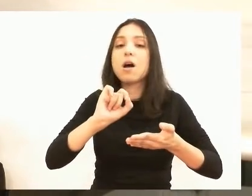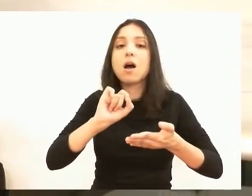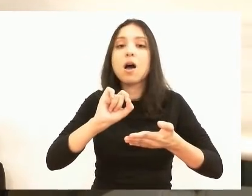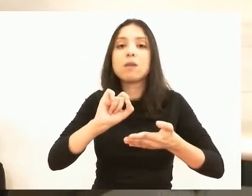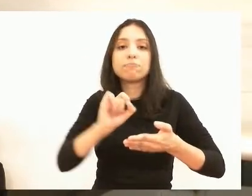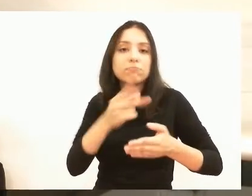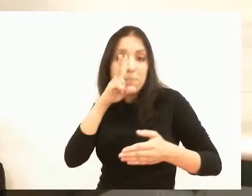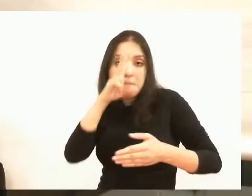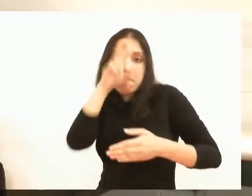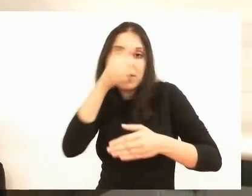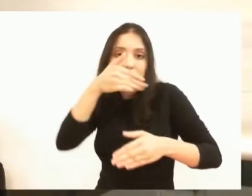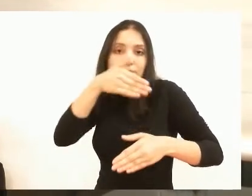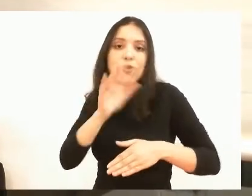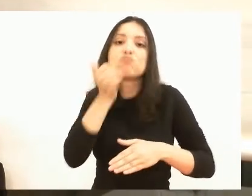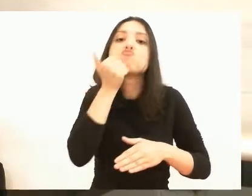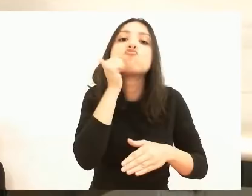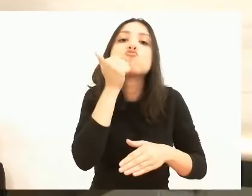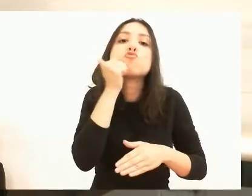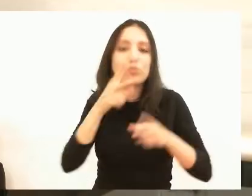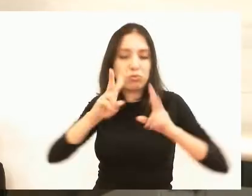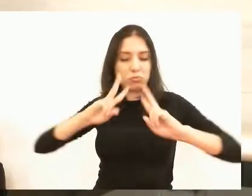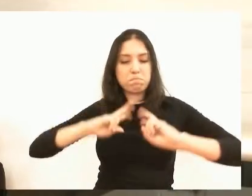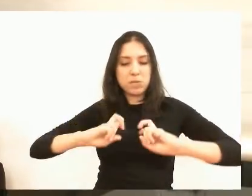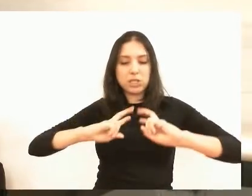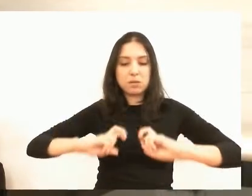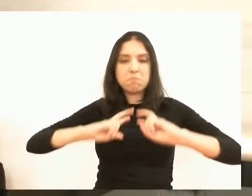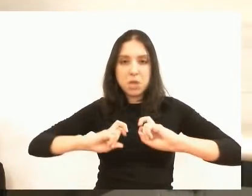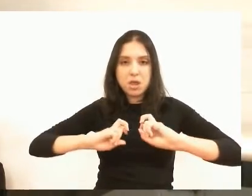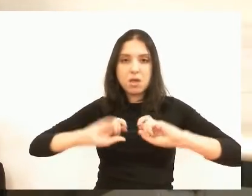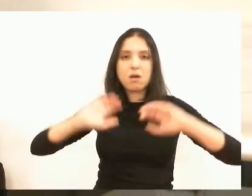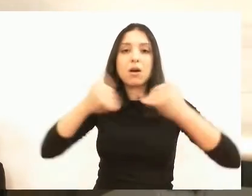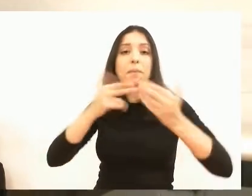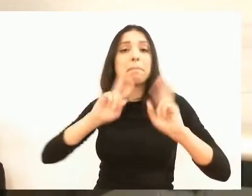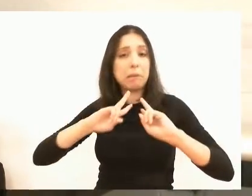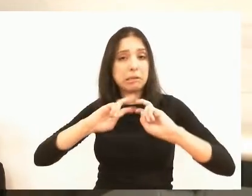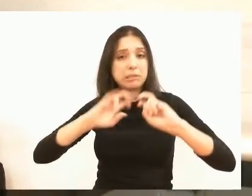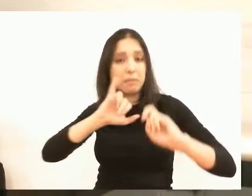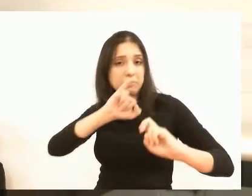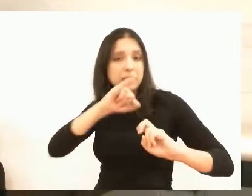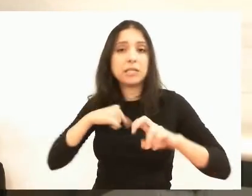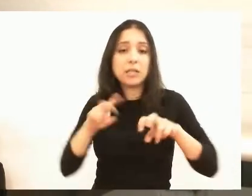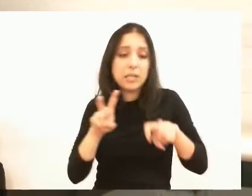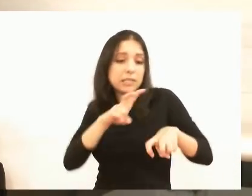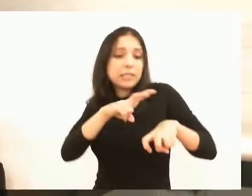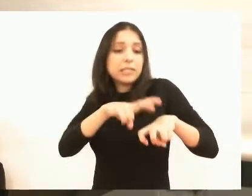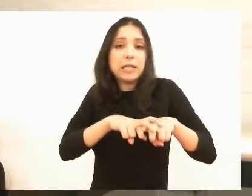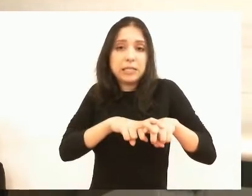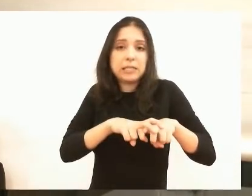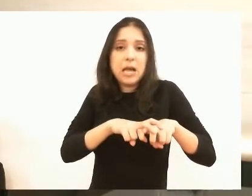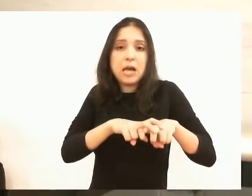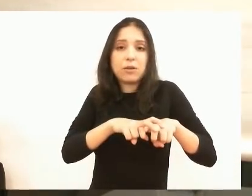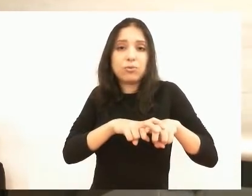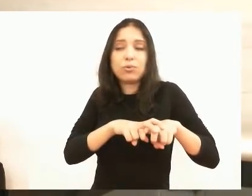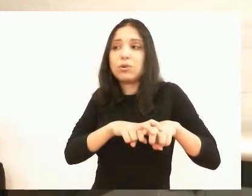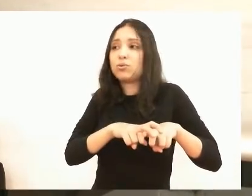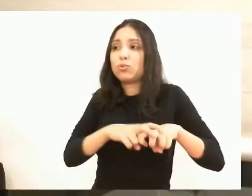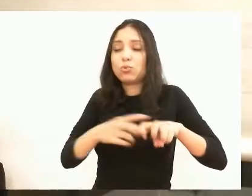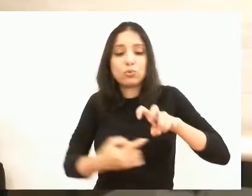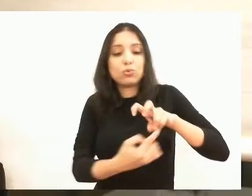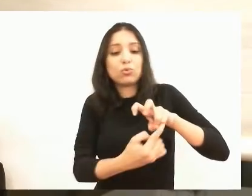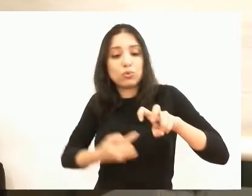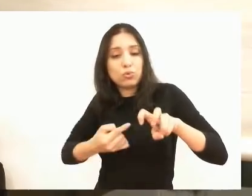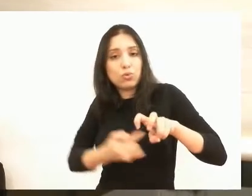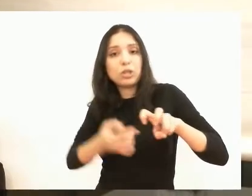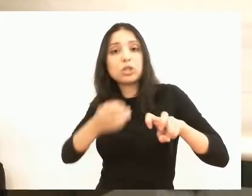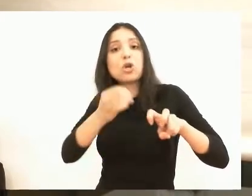para a estrutura óssea vocês vão poder perceber se vocês estão sentados apoiando os riscos são esses dois pontos